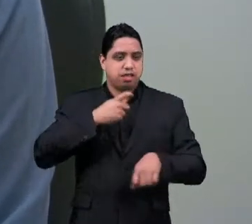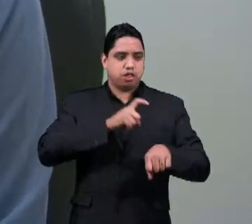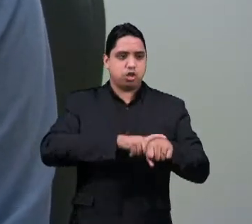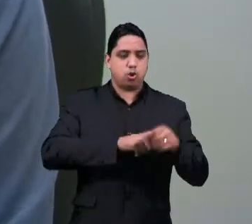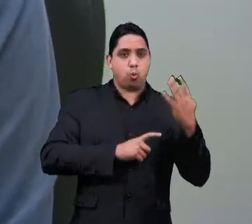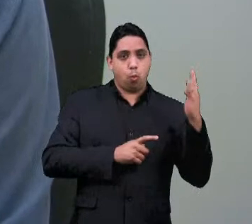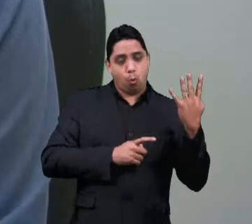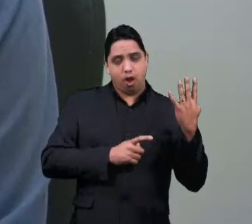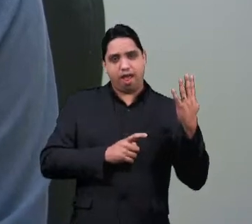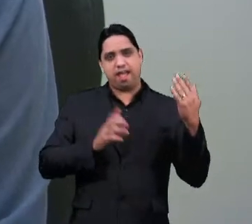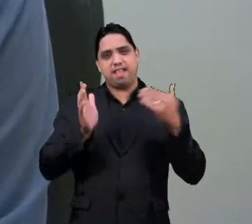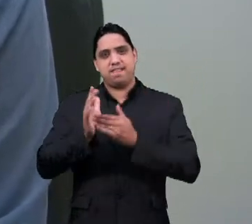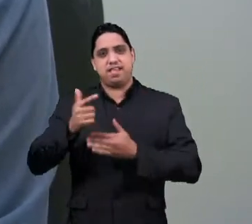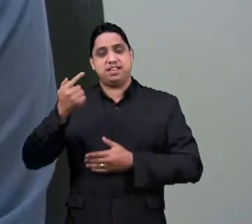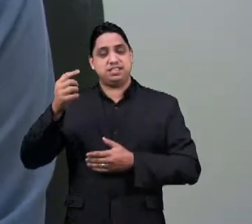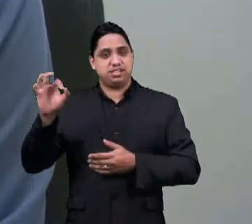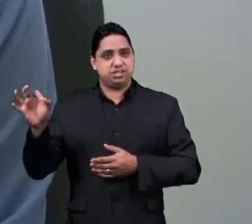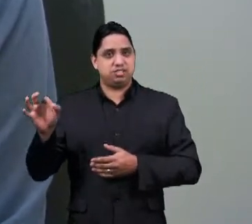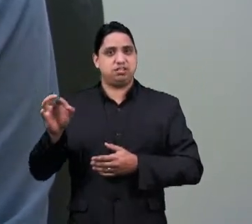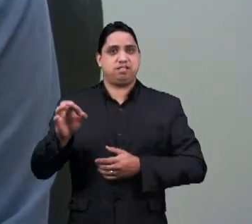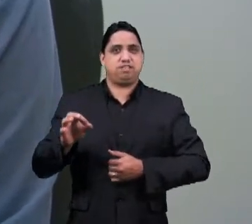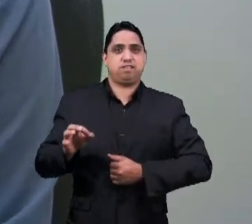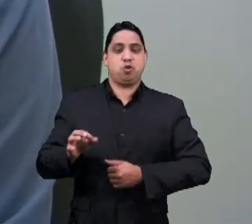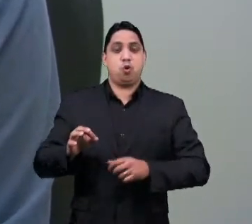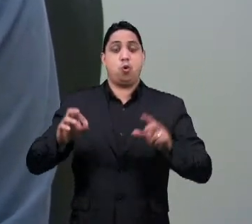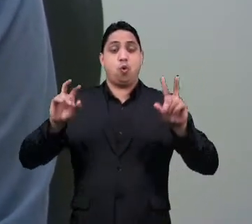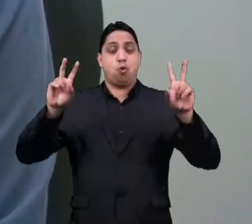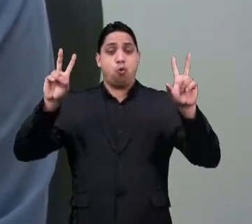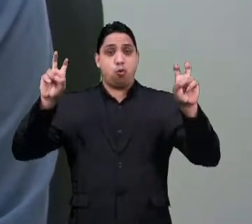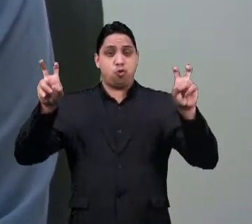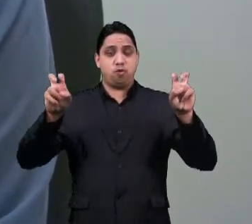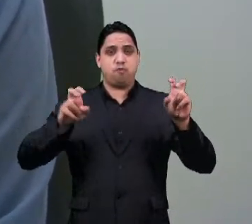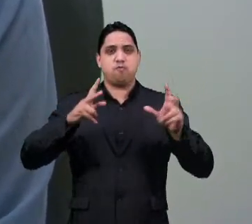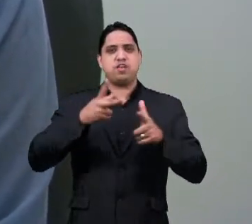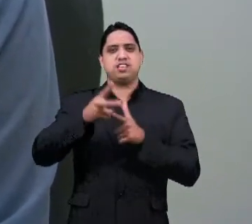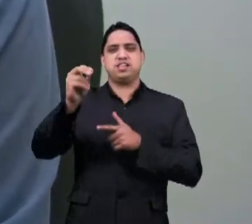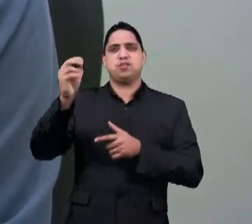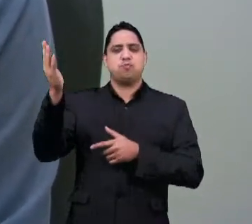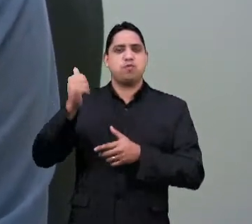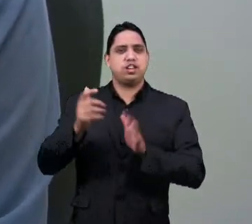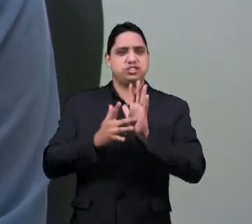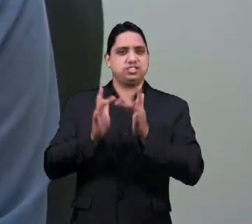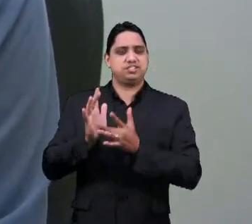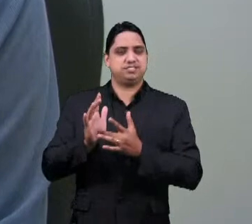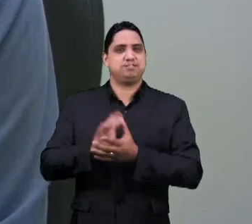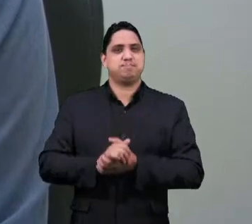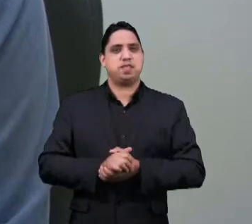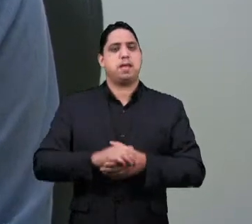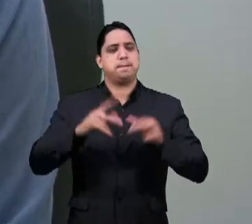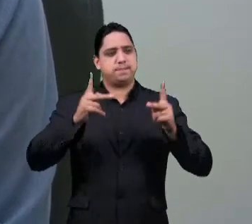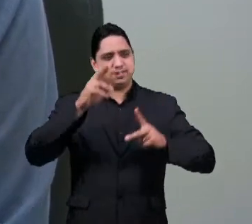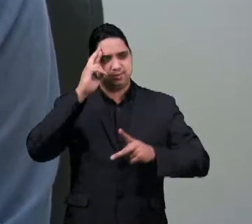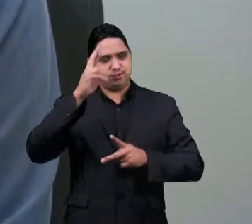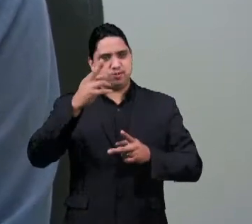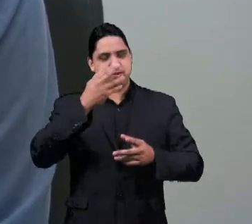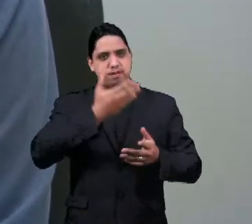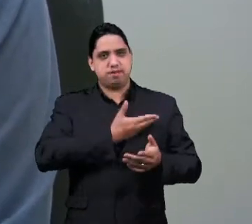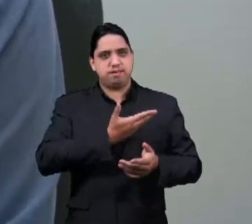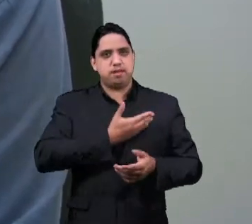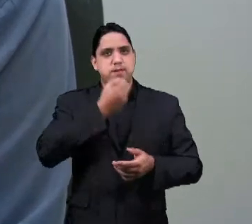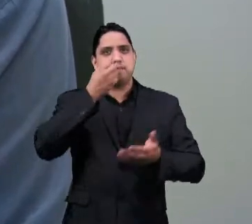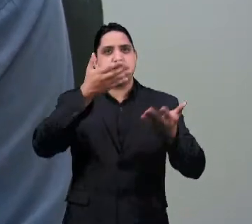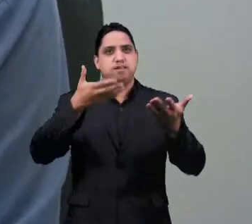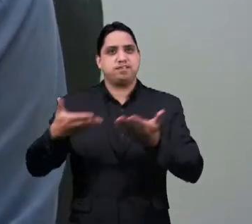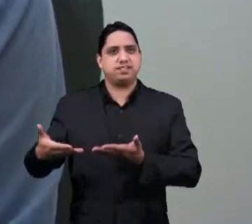horas, trazendo aqui para os irmãos o Vencendo Vem Jesus. Elias Faé, nosso querido irmão, a paz do Senhor, seja bem-vindo